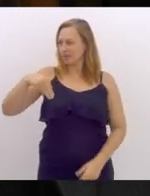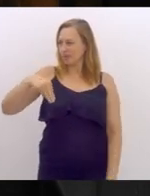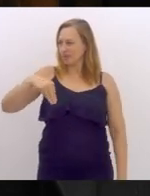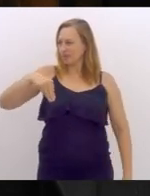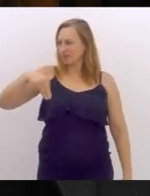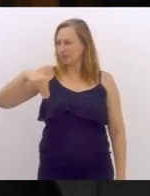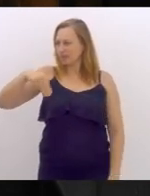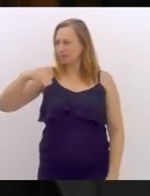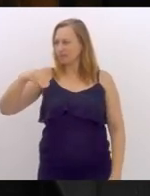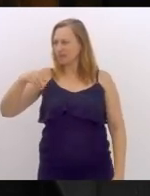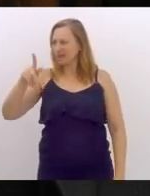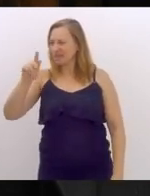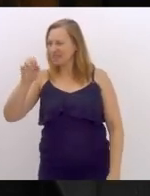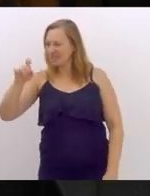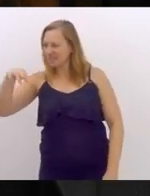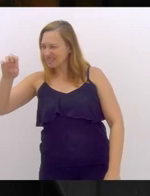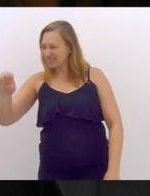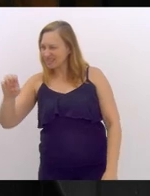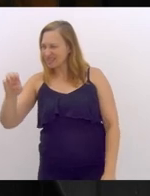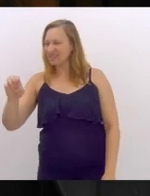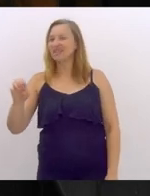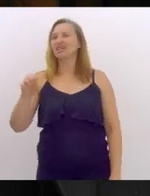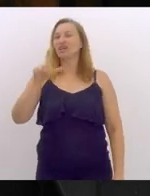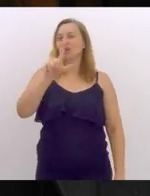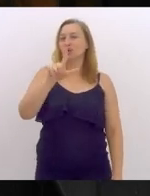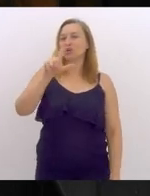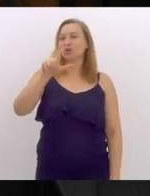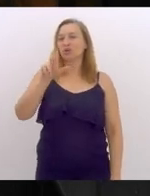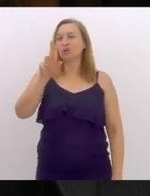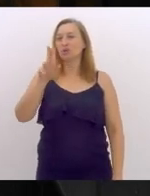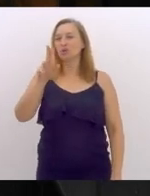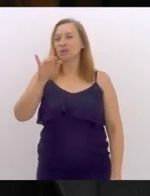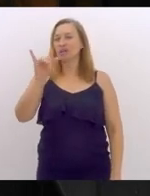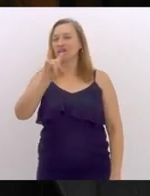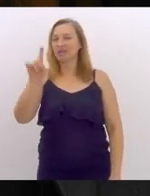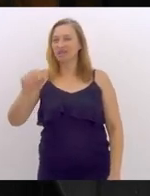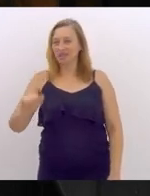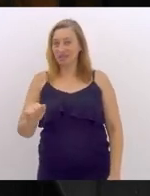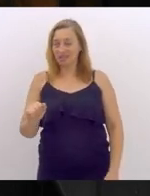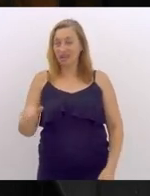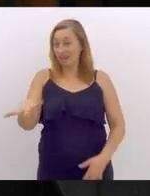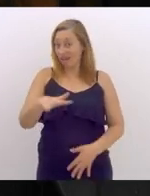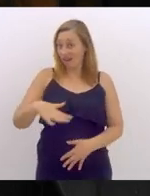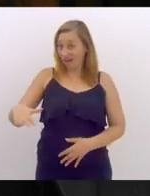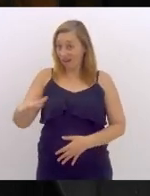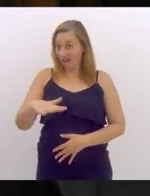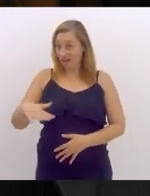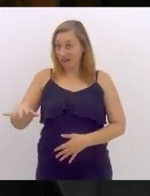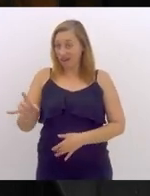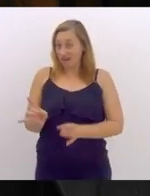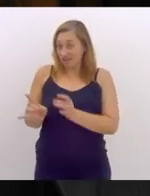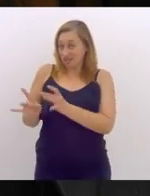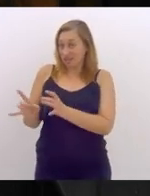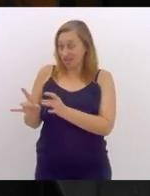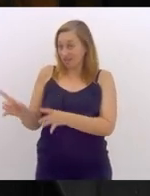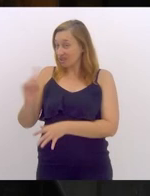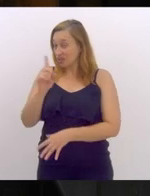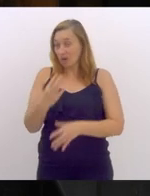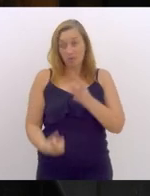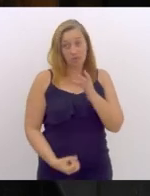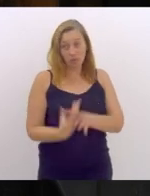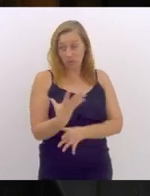vindo para o estado setor a cada dia Atacadista não é setor produtivo